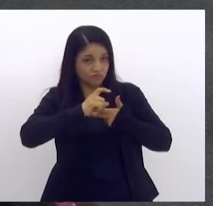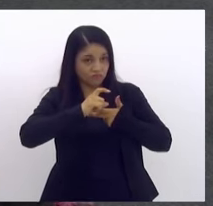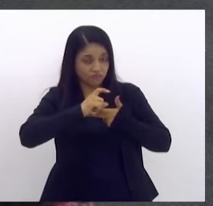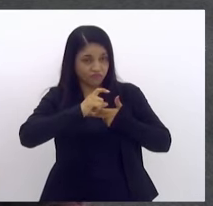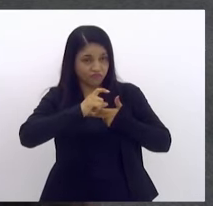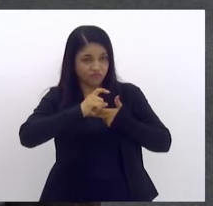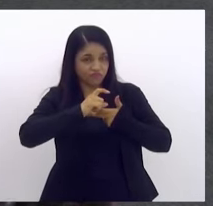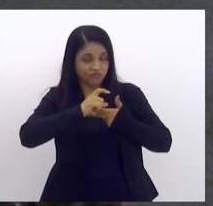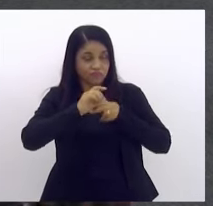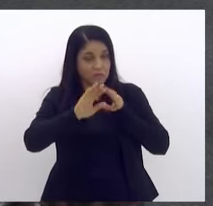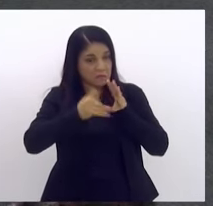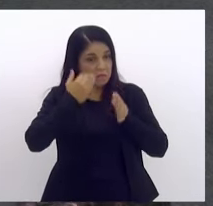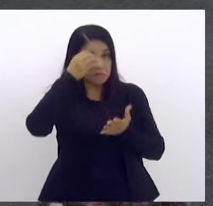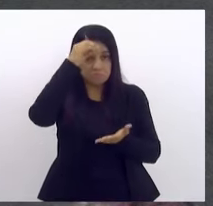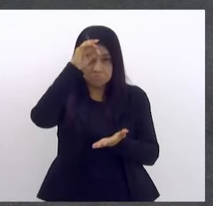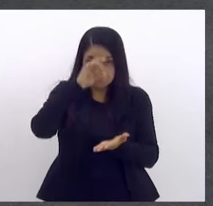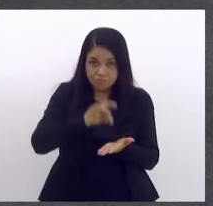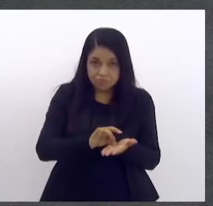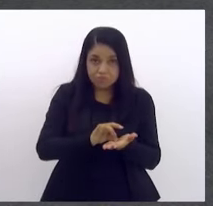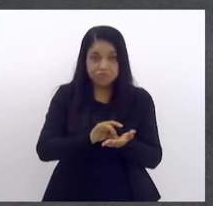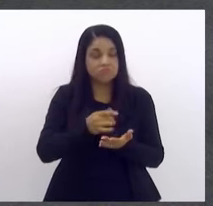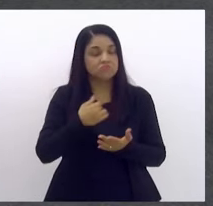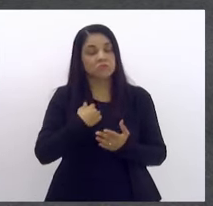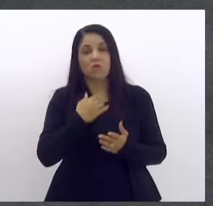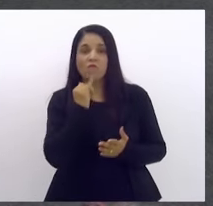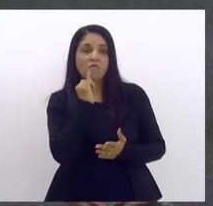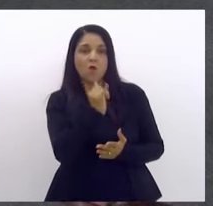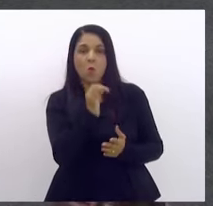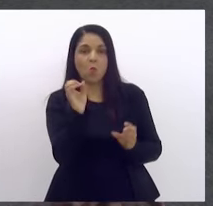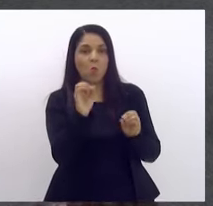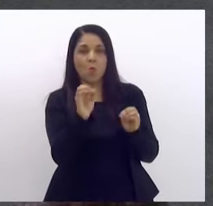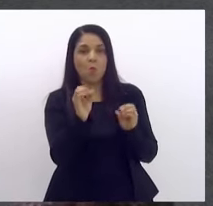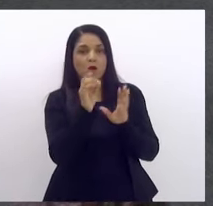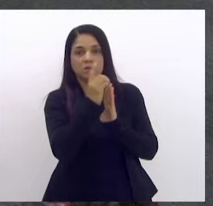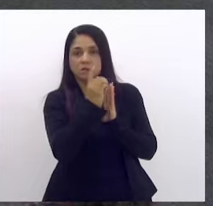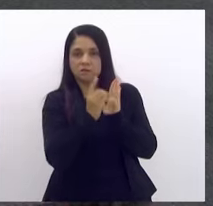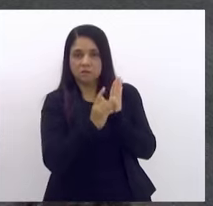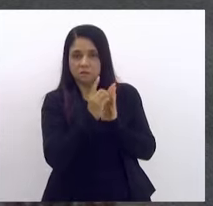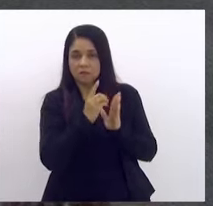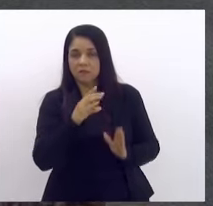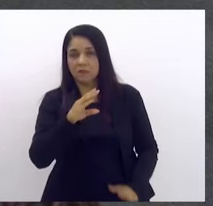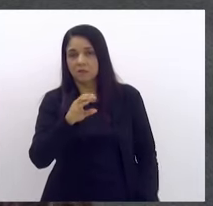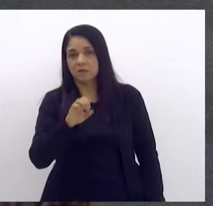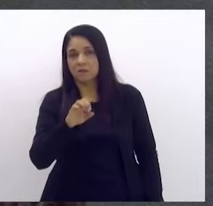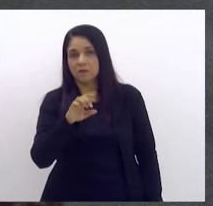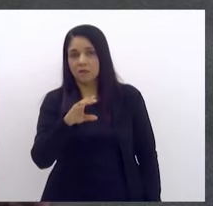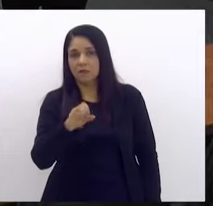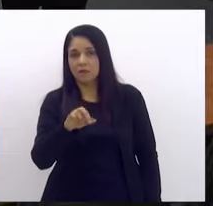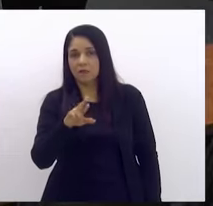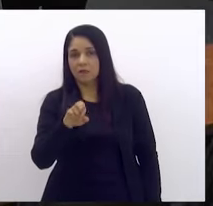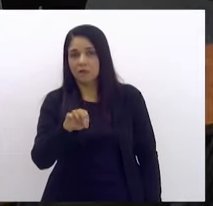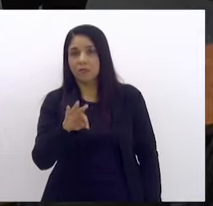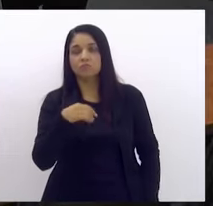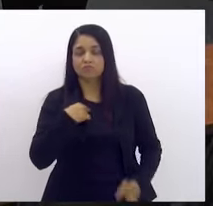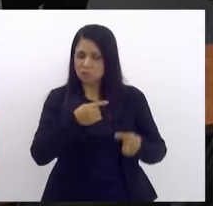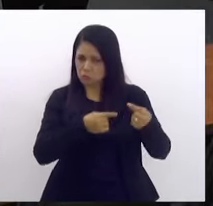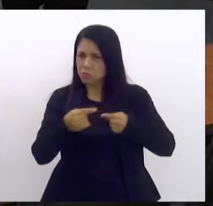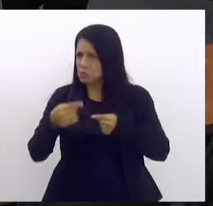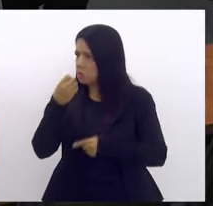sua mensagem original, citou os decretos. Estou fazendo observação, porque é um... Não,